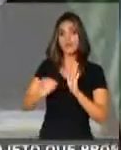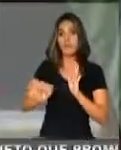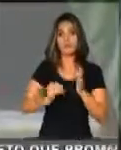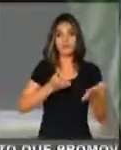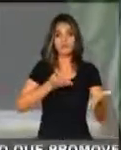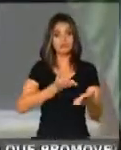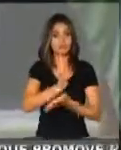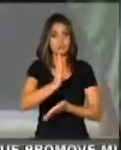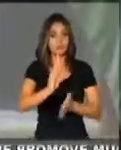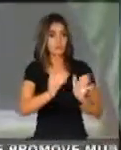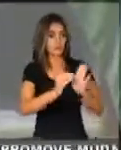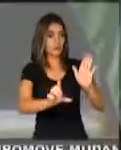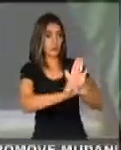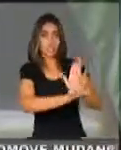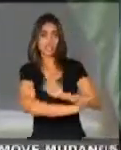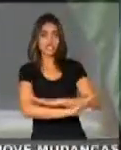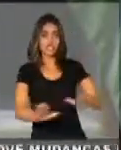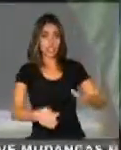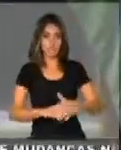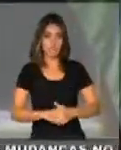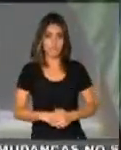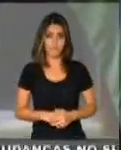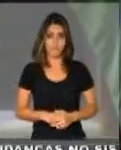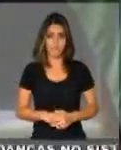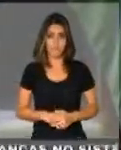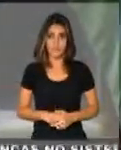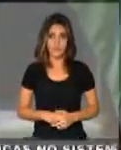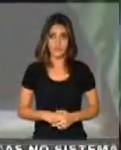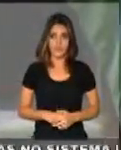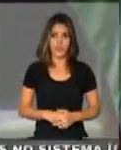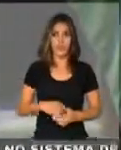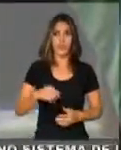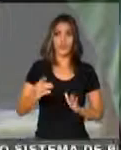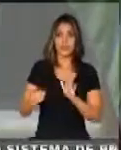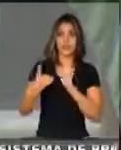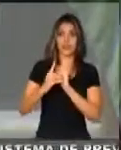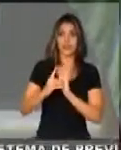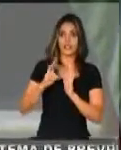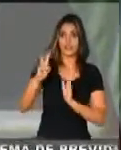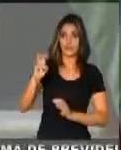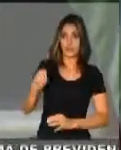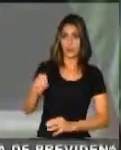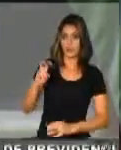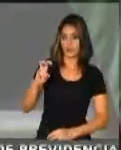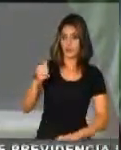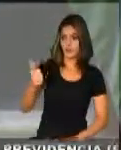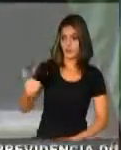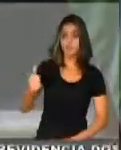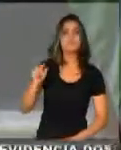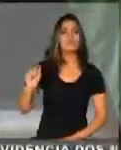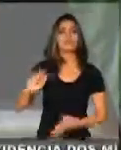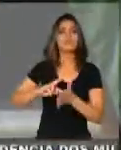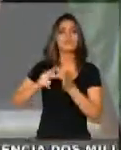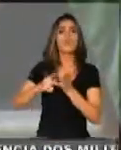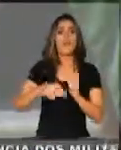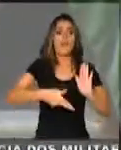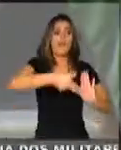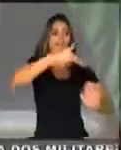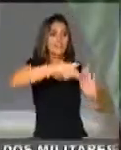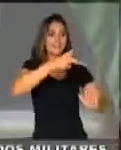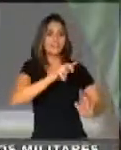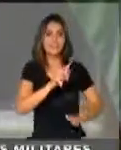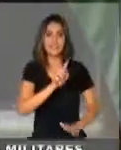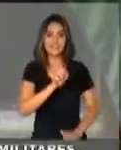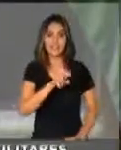agora um decreto-lei. Virou, não mais 143, virou o decreto 5051. Ou seja, a resolução